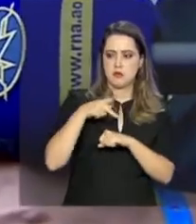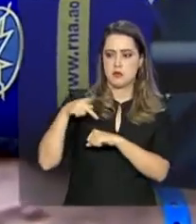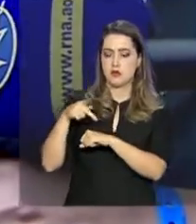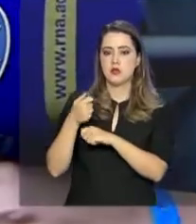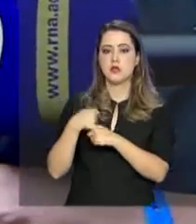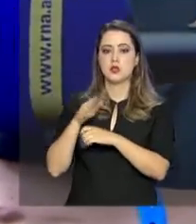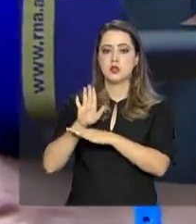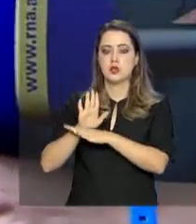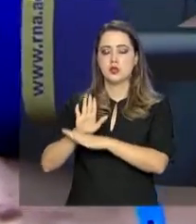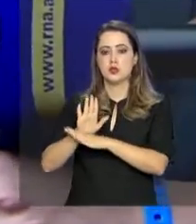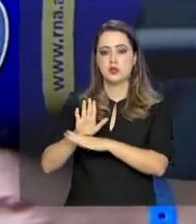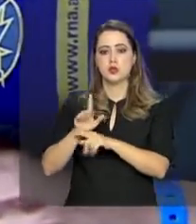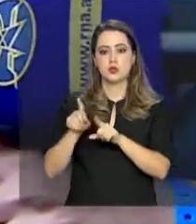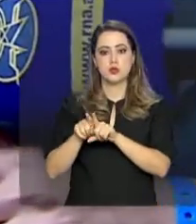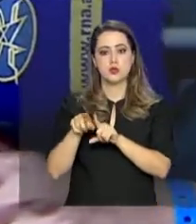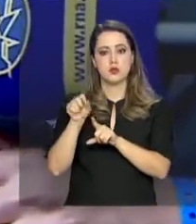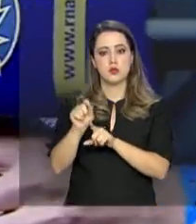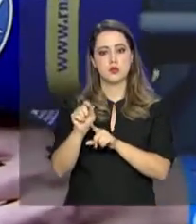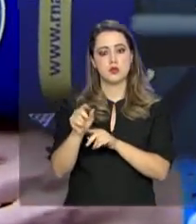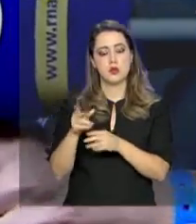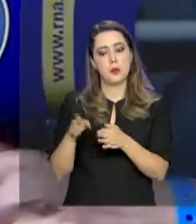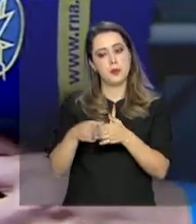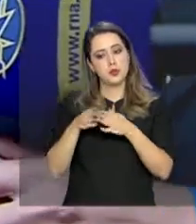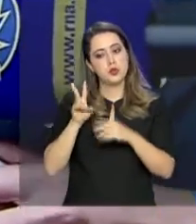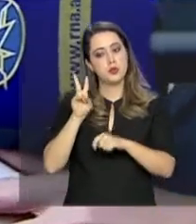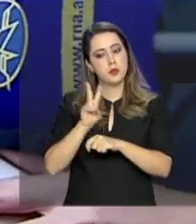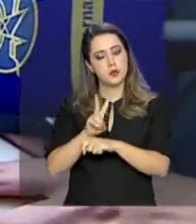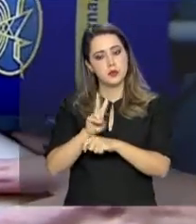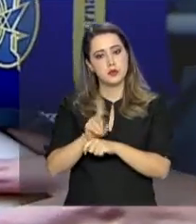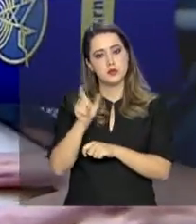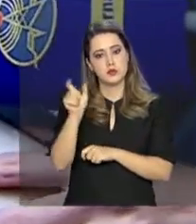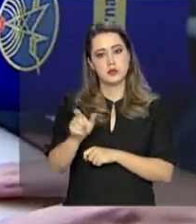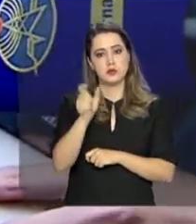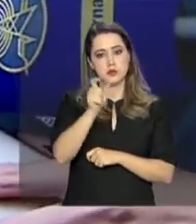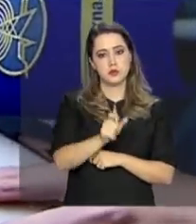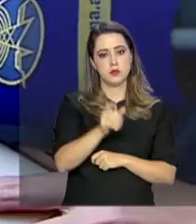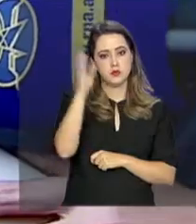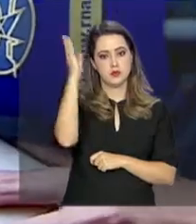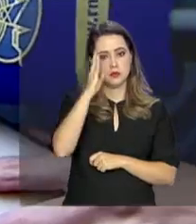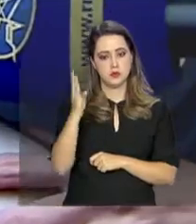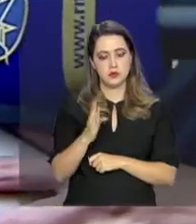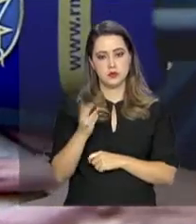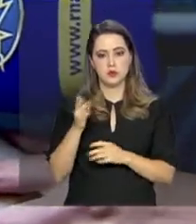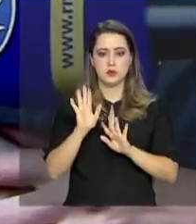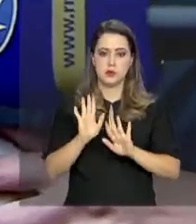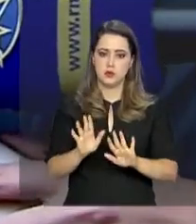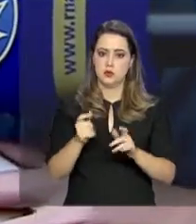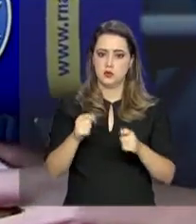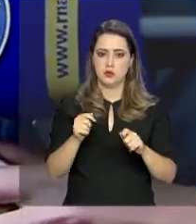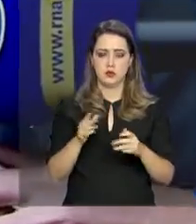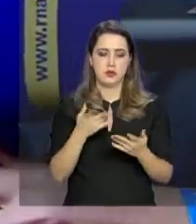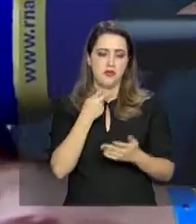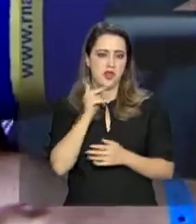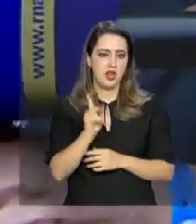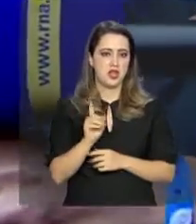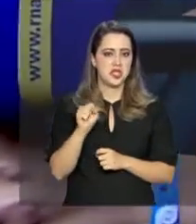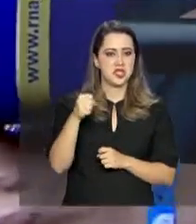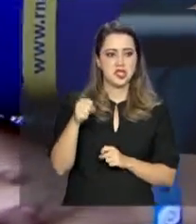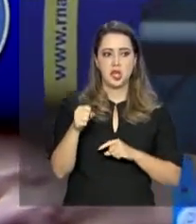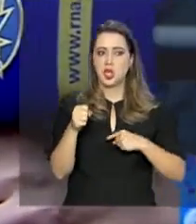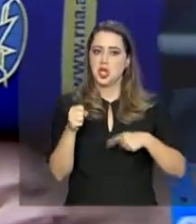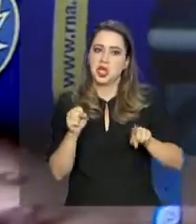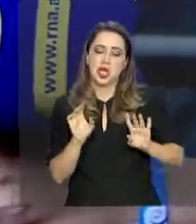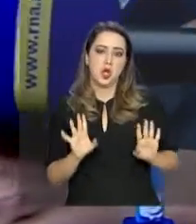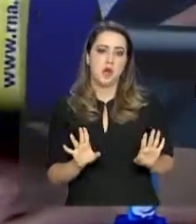patrocinar digamos assim a defesa desses brasileiros entrar naturalmente no médio aliás não só